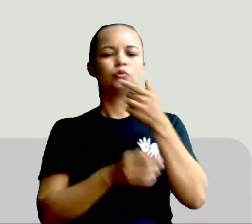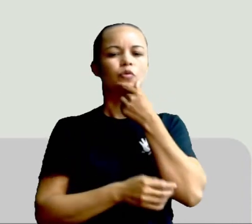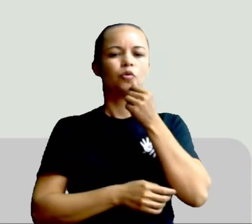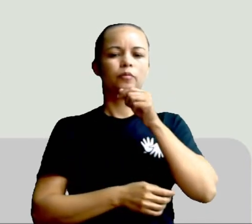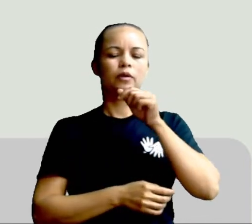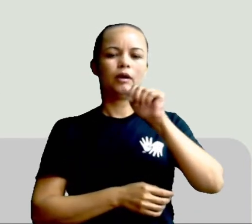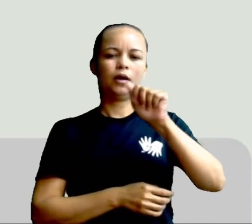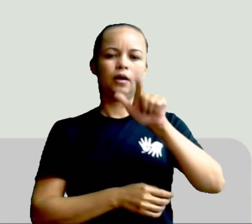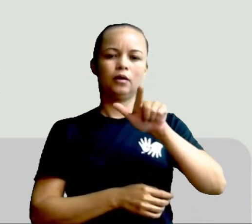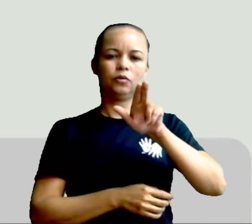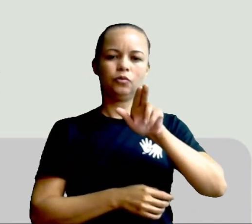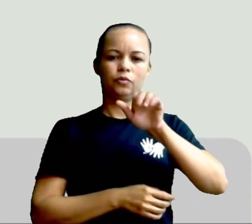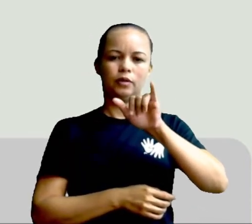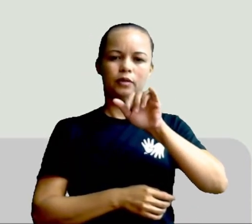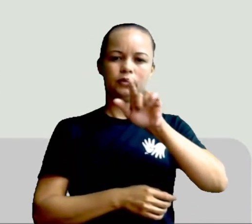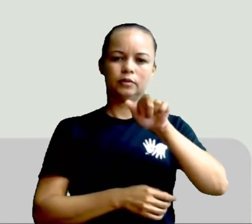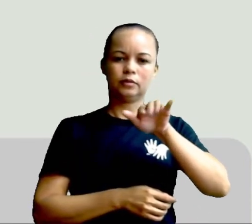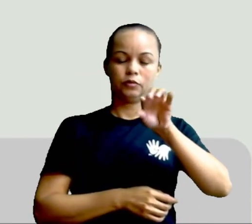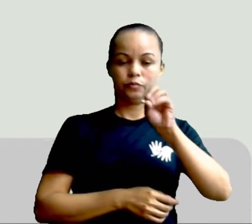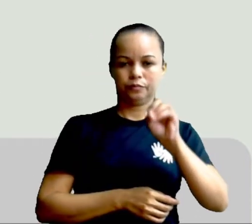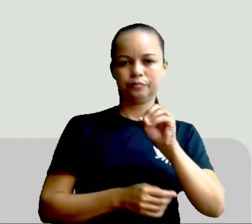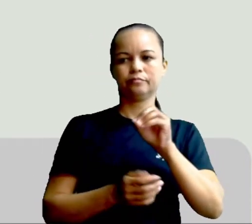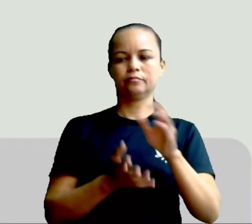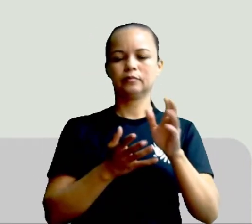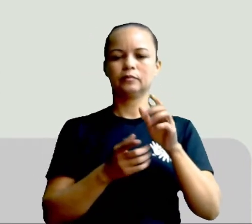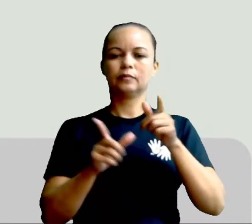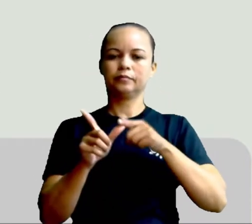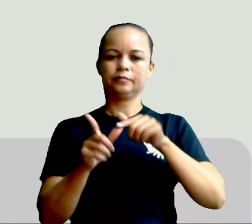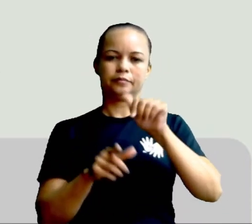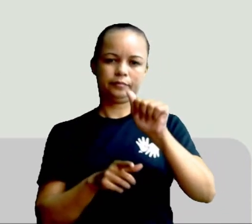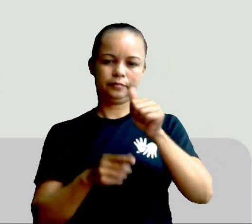De Aloysio Azevedo. A letrinha A diz o seguinte.